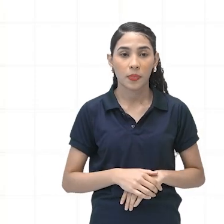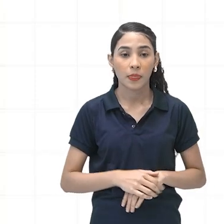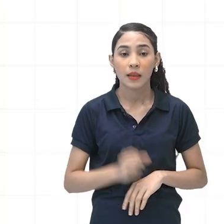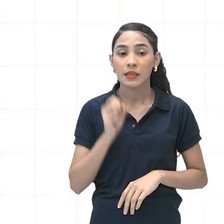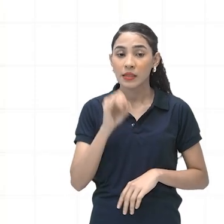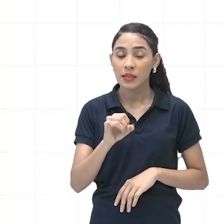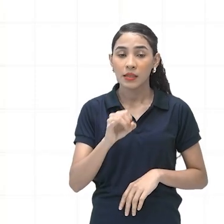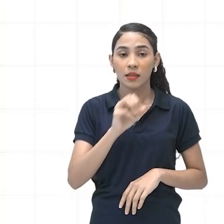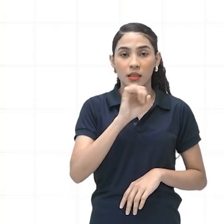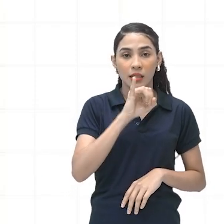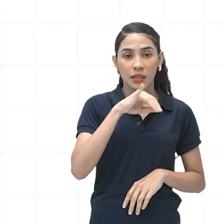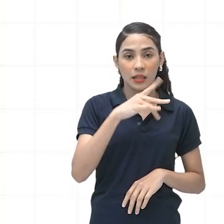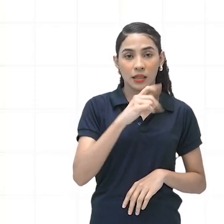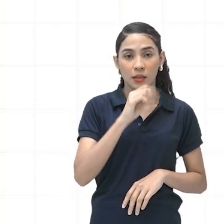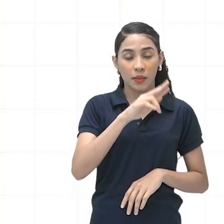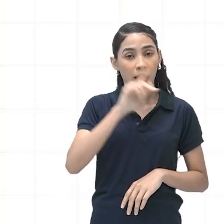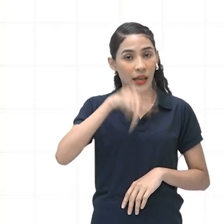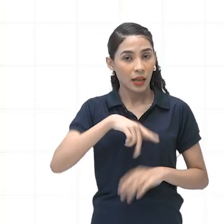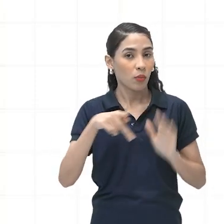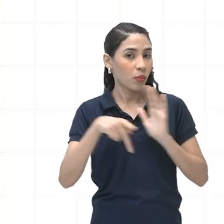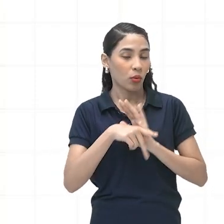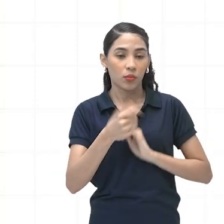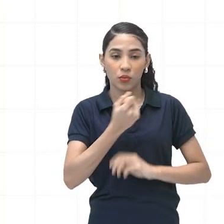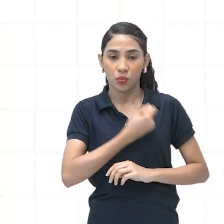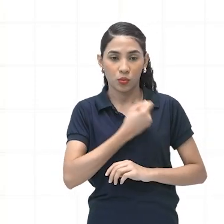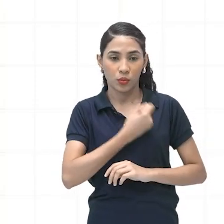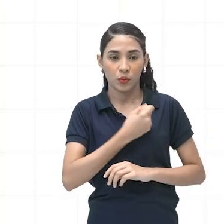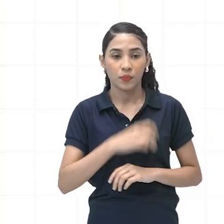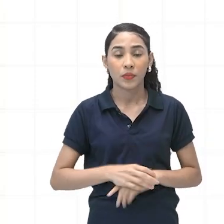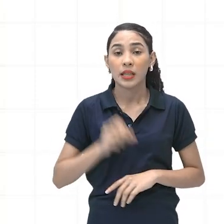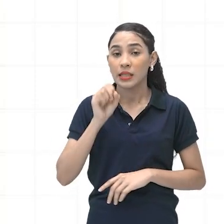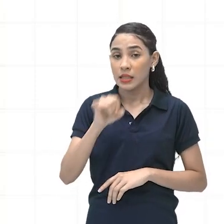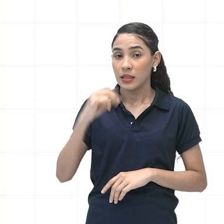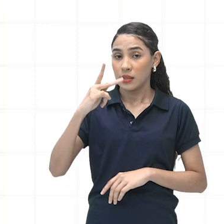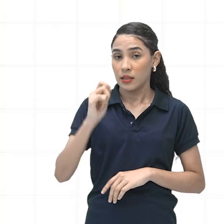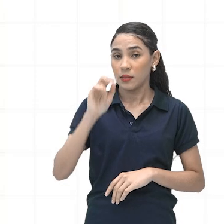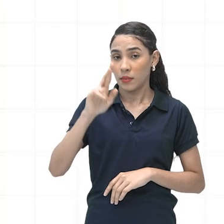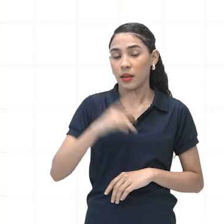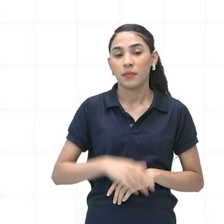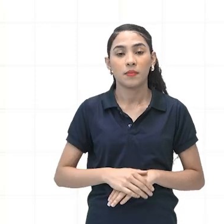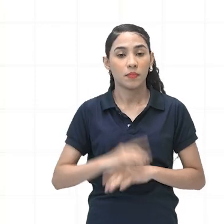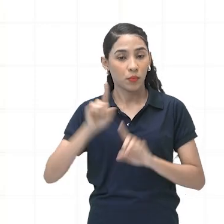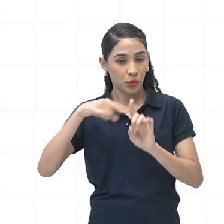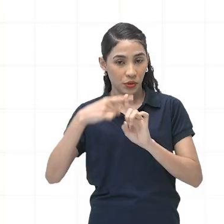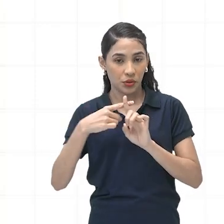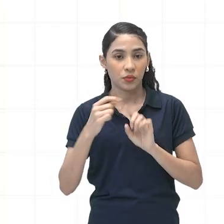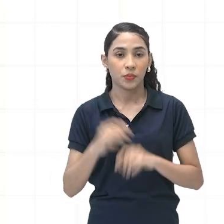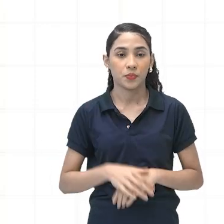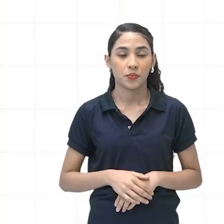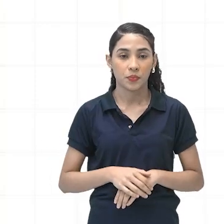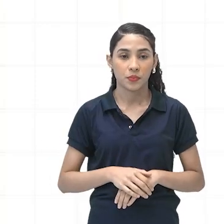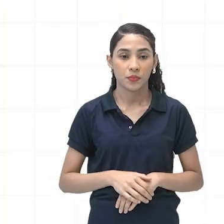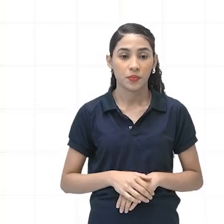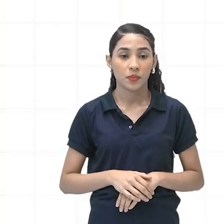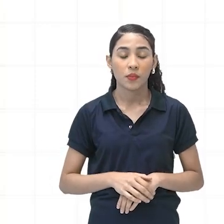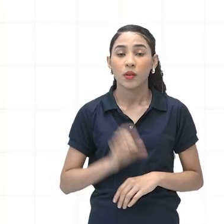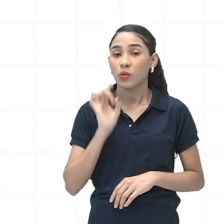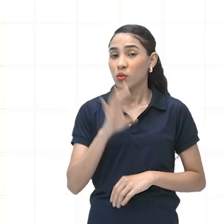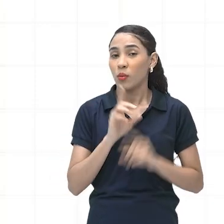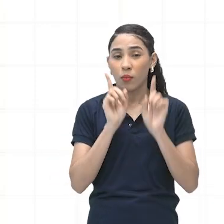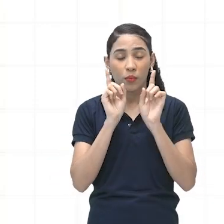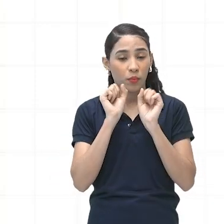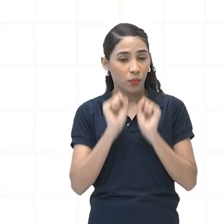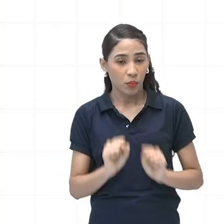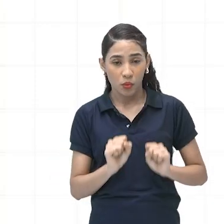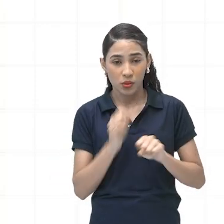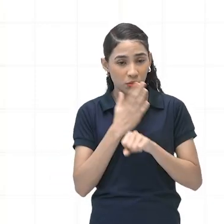Se for ímpar, é o próprio radicando. Se for par, vai ser ele positivo. Tá bom? E eu só posso aplicar